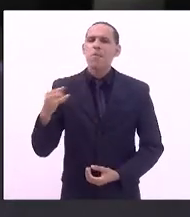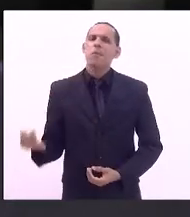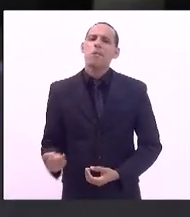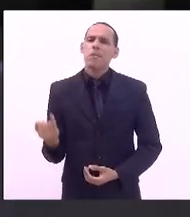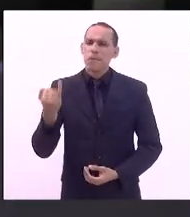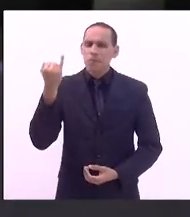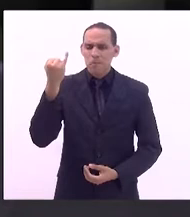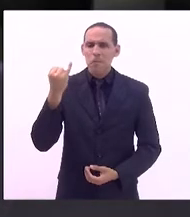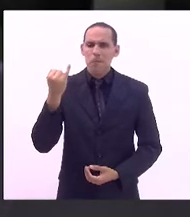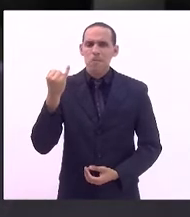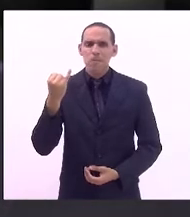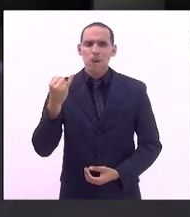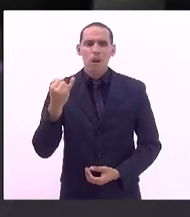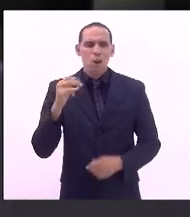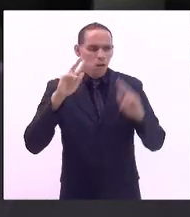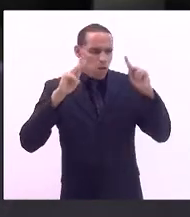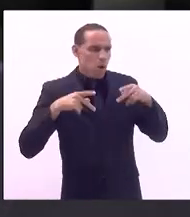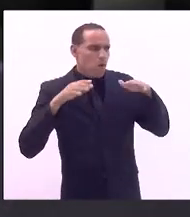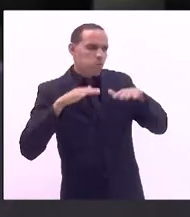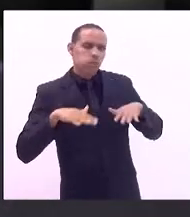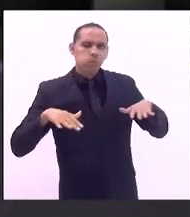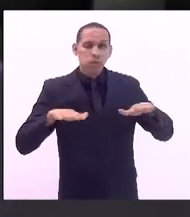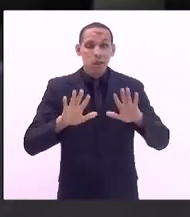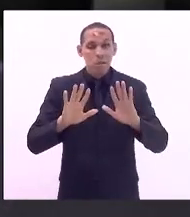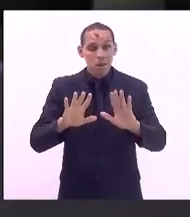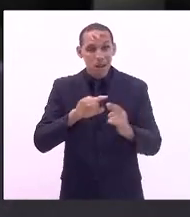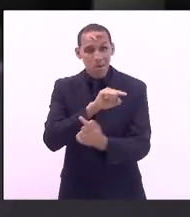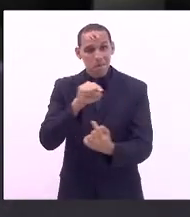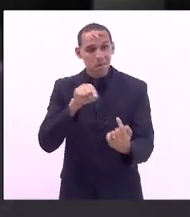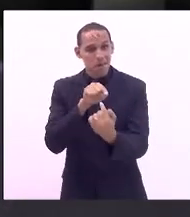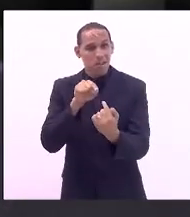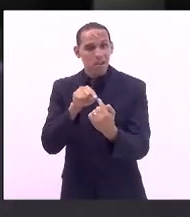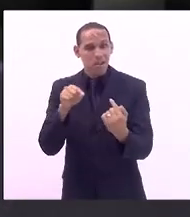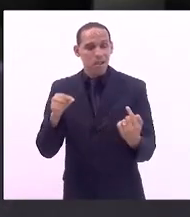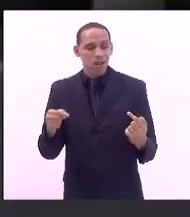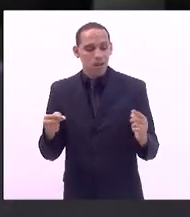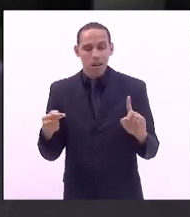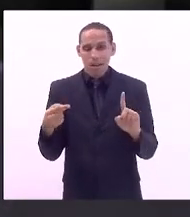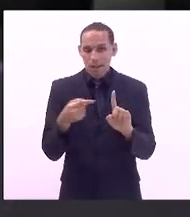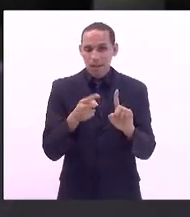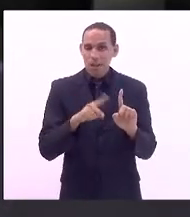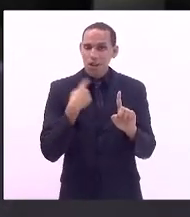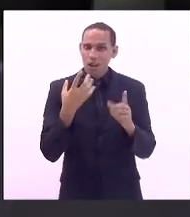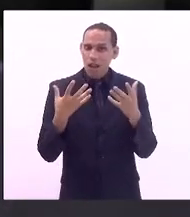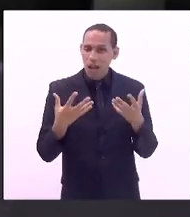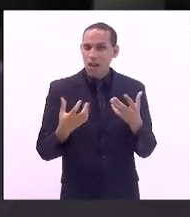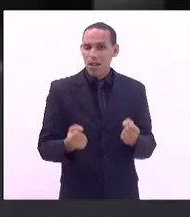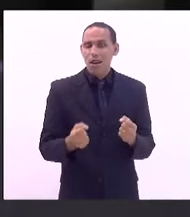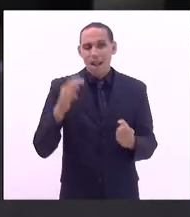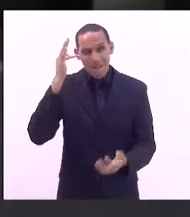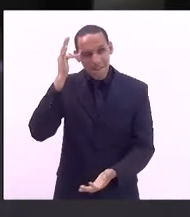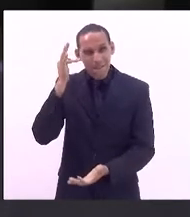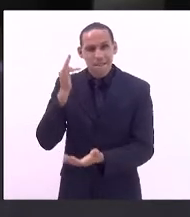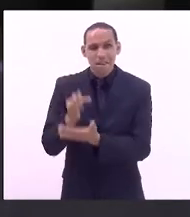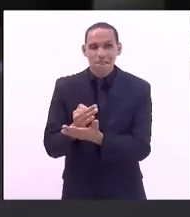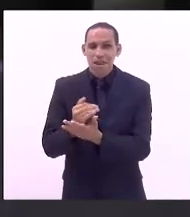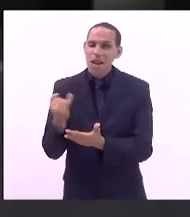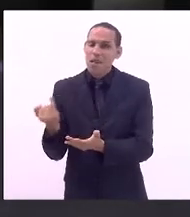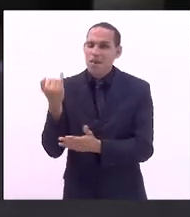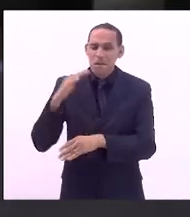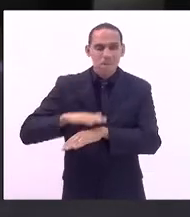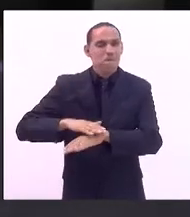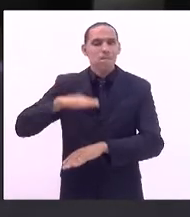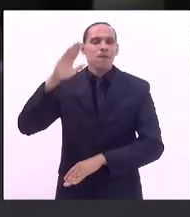humano mas diante da natureza da missão que abraçamos a fé se torna ainda mais